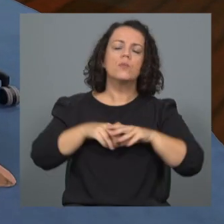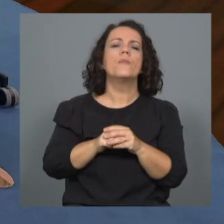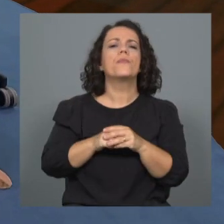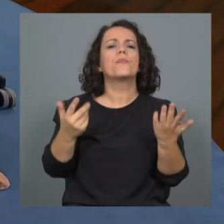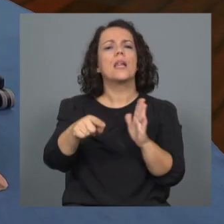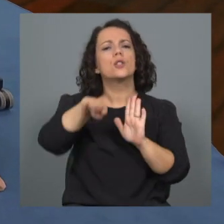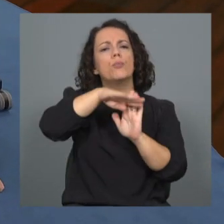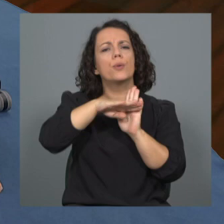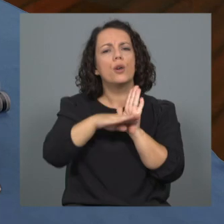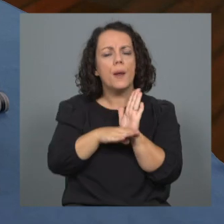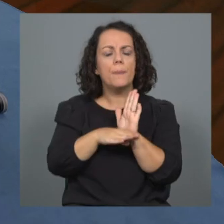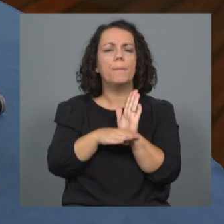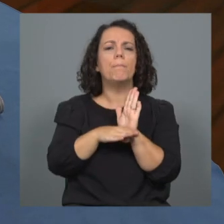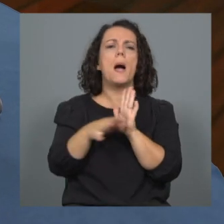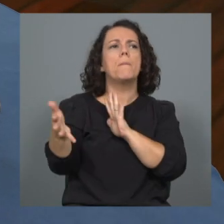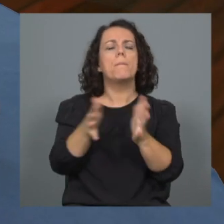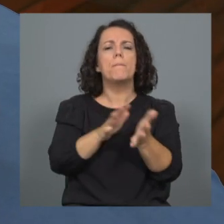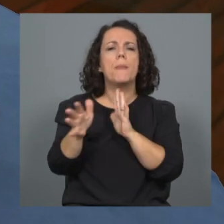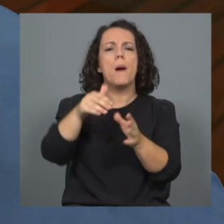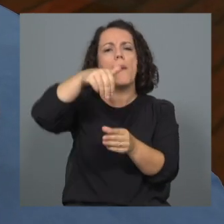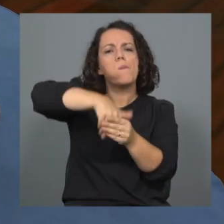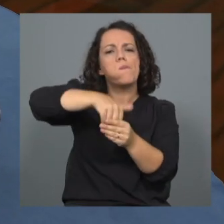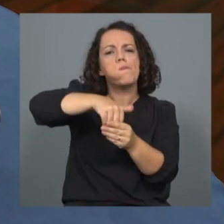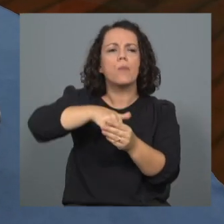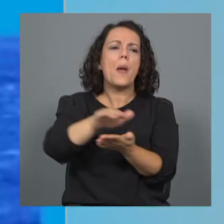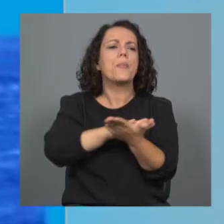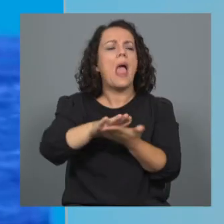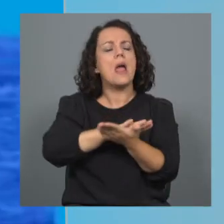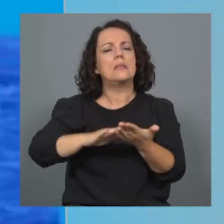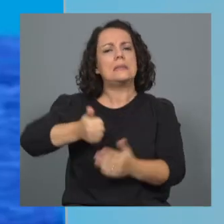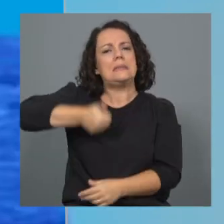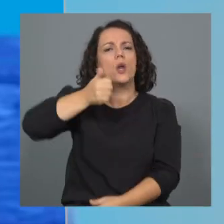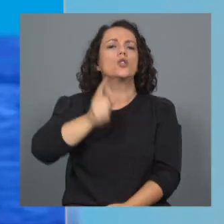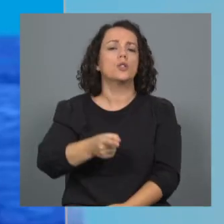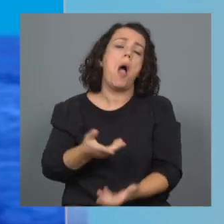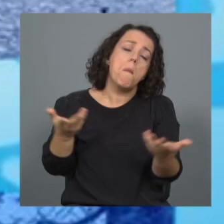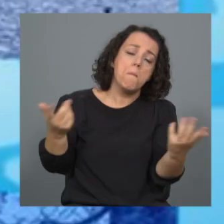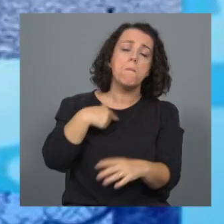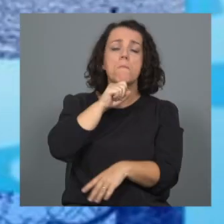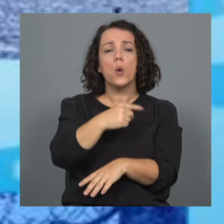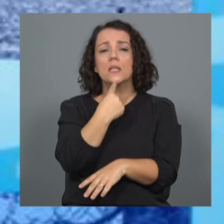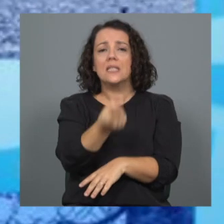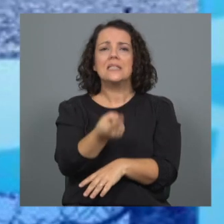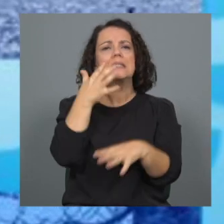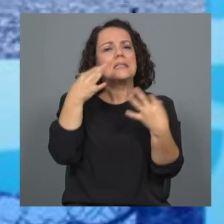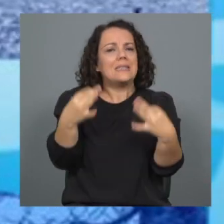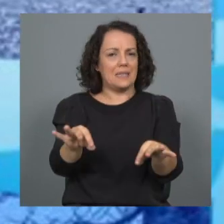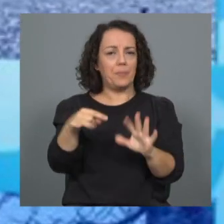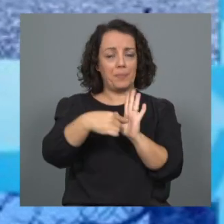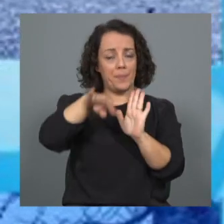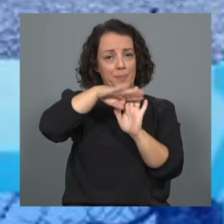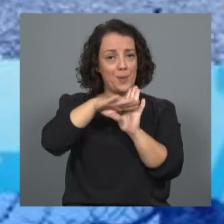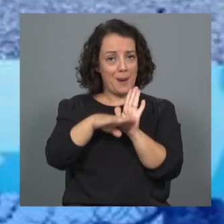é constituído mais ou menos por linhas essenciais? Então, talvez possamos dizer assim em termos simples que o programa